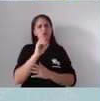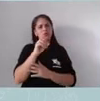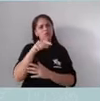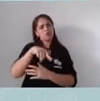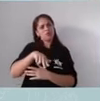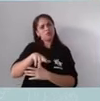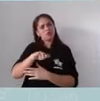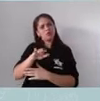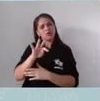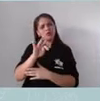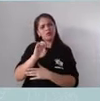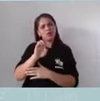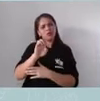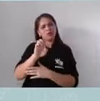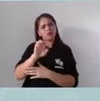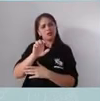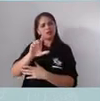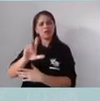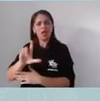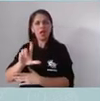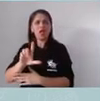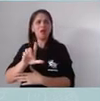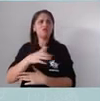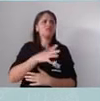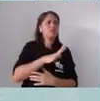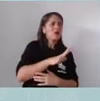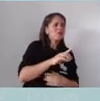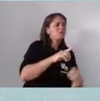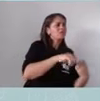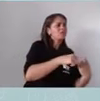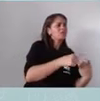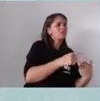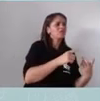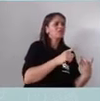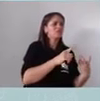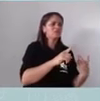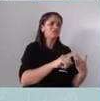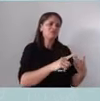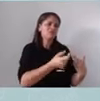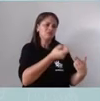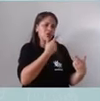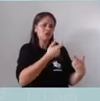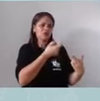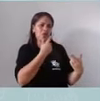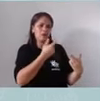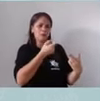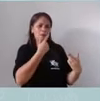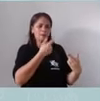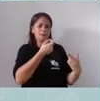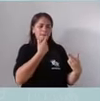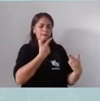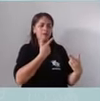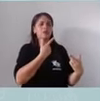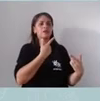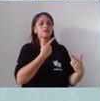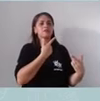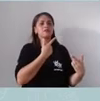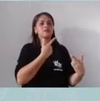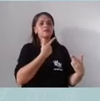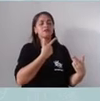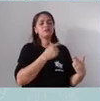mais um coquetel, é um ou dois medicamentos no máximo que a pessoa toma, e aí são as drogas ou medicamentos antirretrovirais,